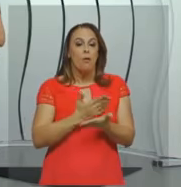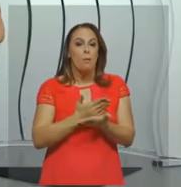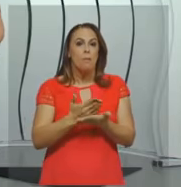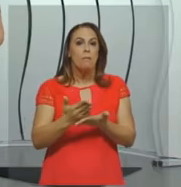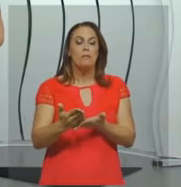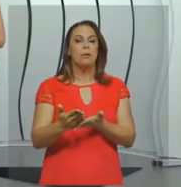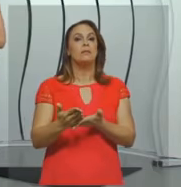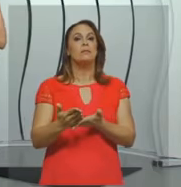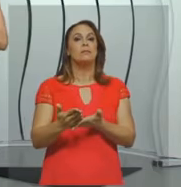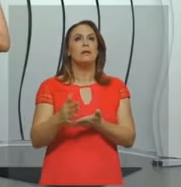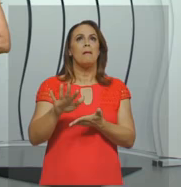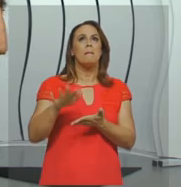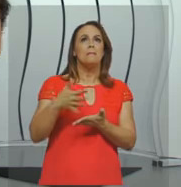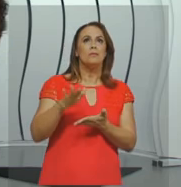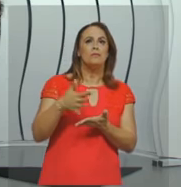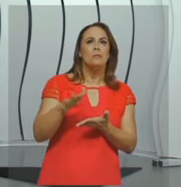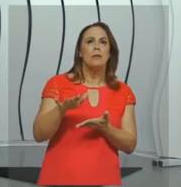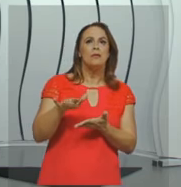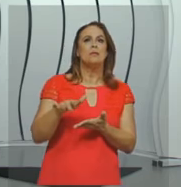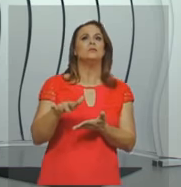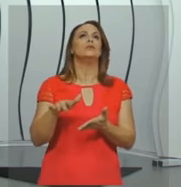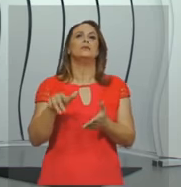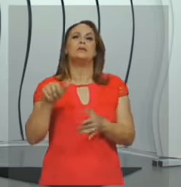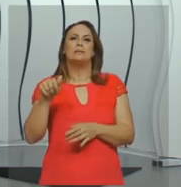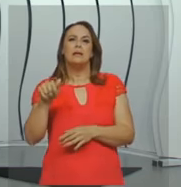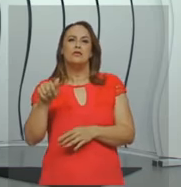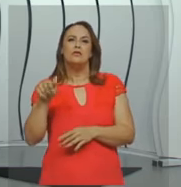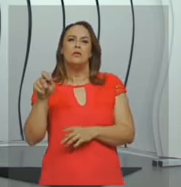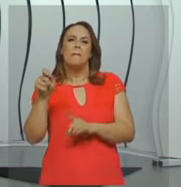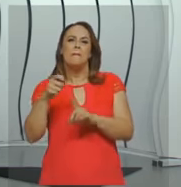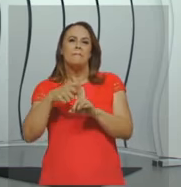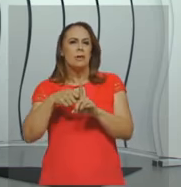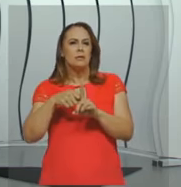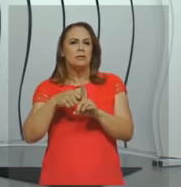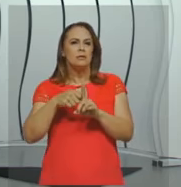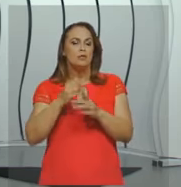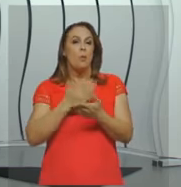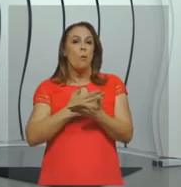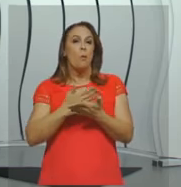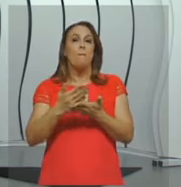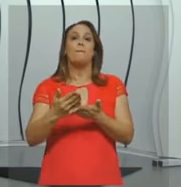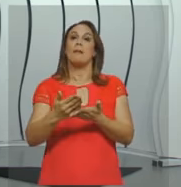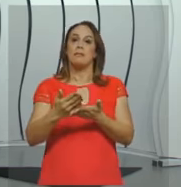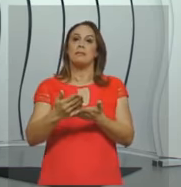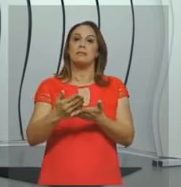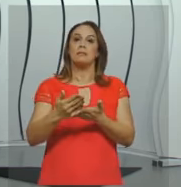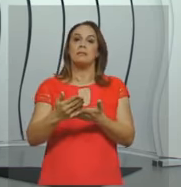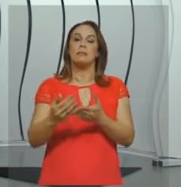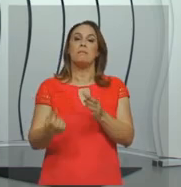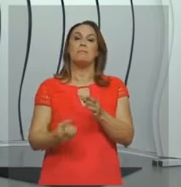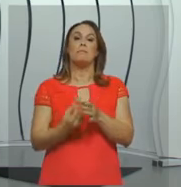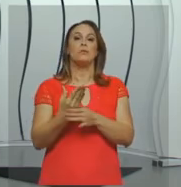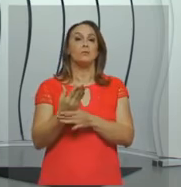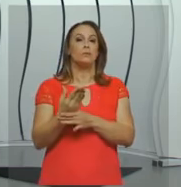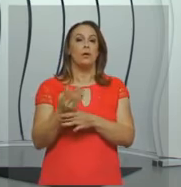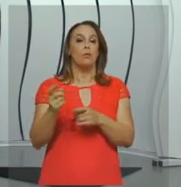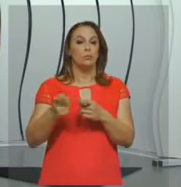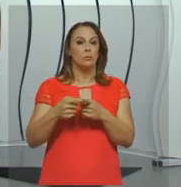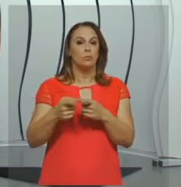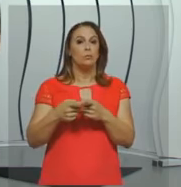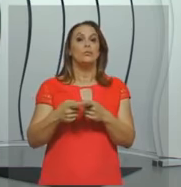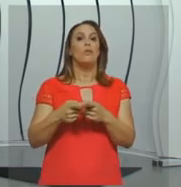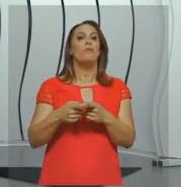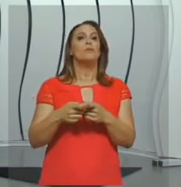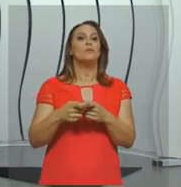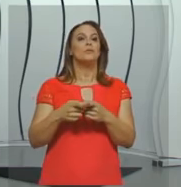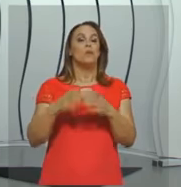são os ossos, tá? Geralmente as extremidades dos ossos longos, tá? Ossos do crânio, ossos da